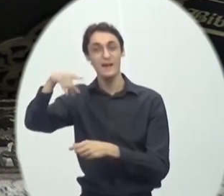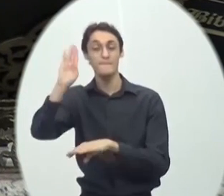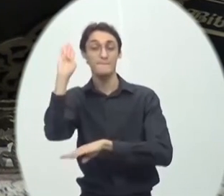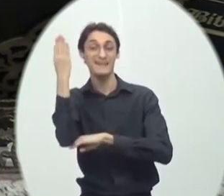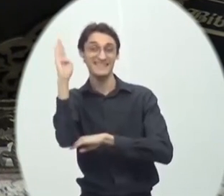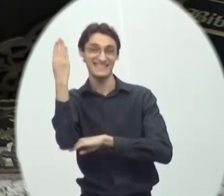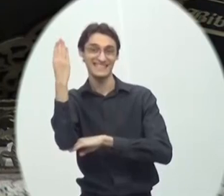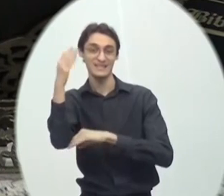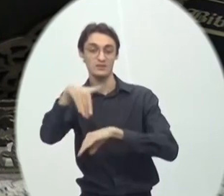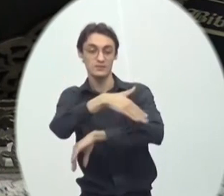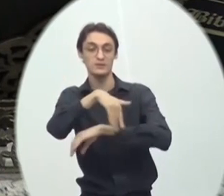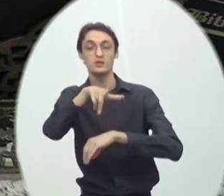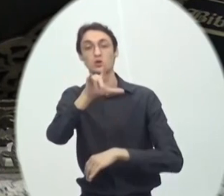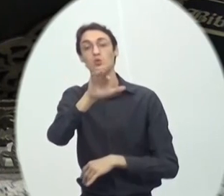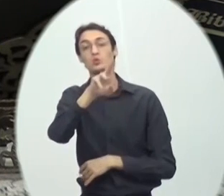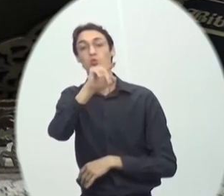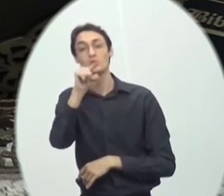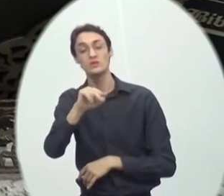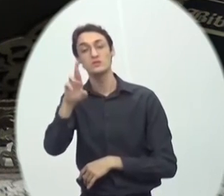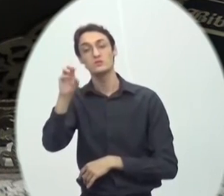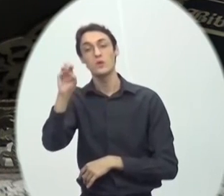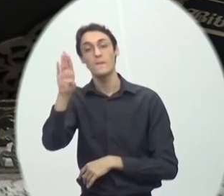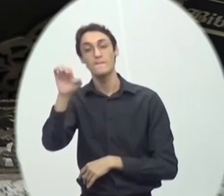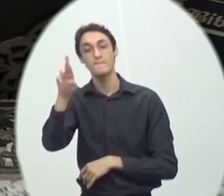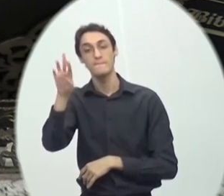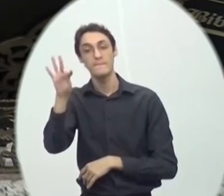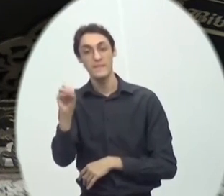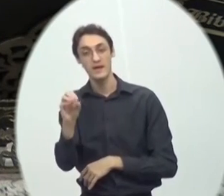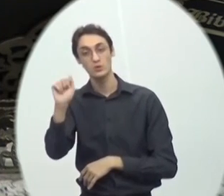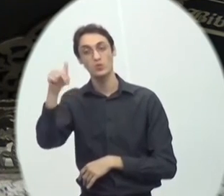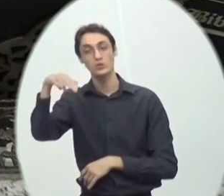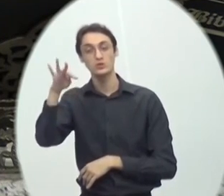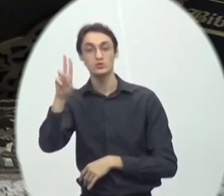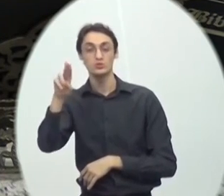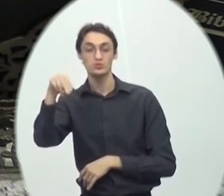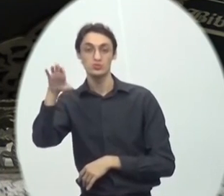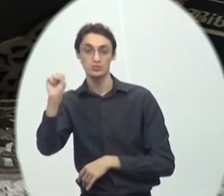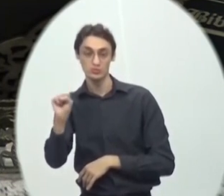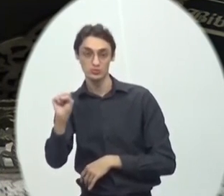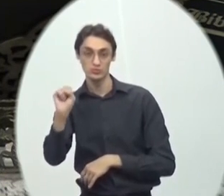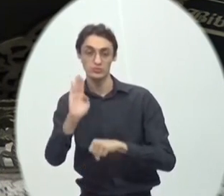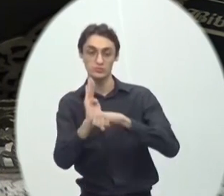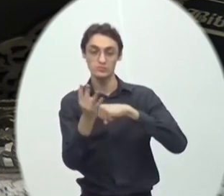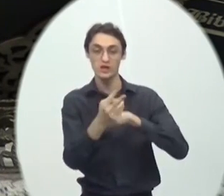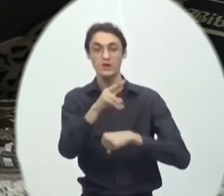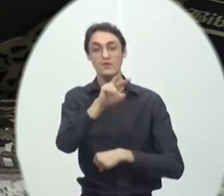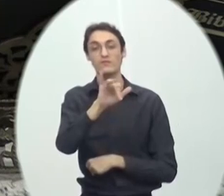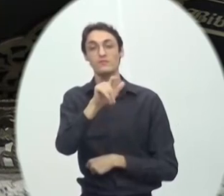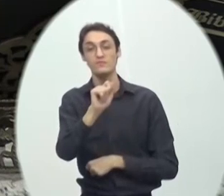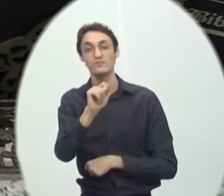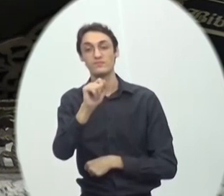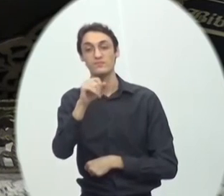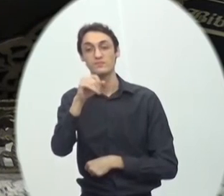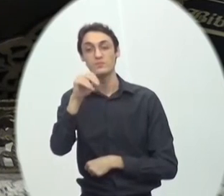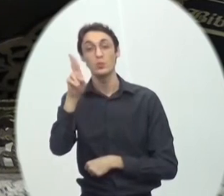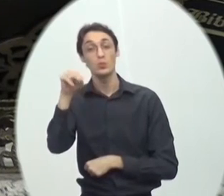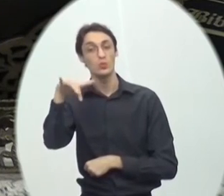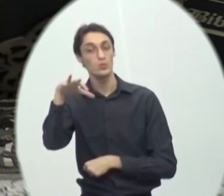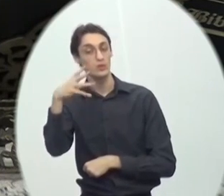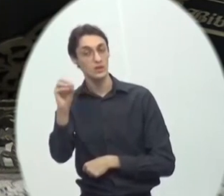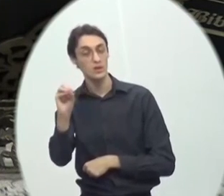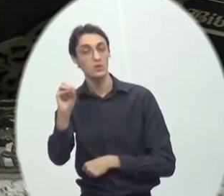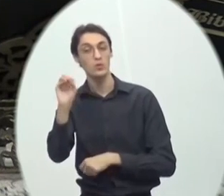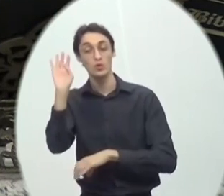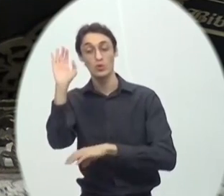rua Luiz Roberto Antunes, bairro Mino União, por postes de concreto. Qual o prazo para execução